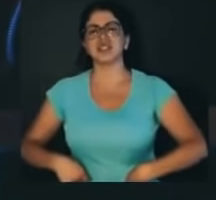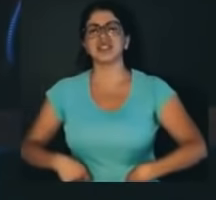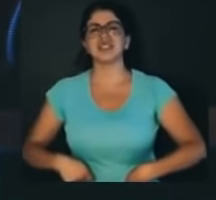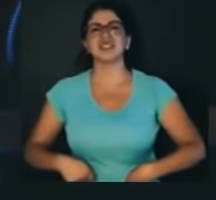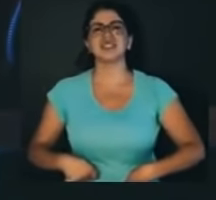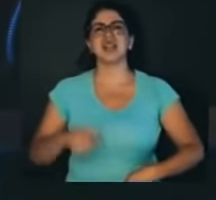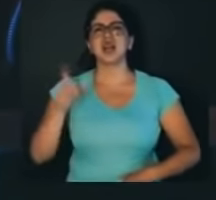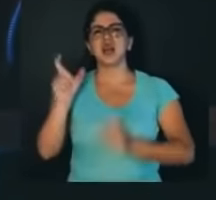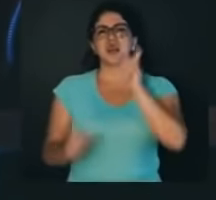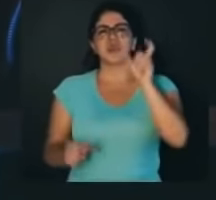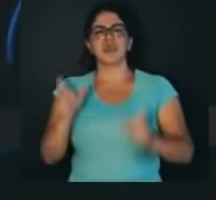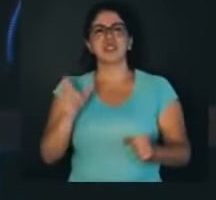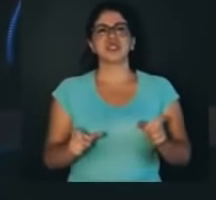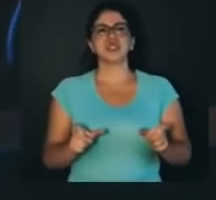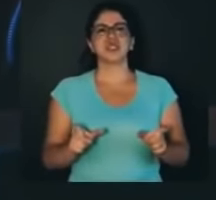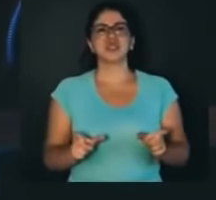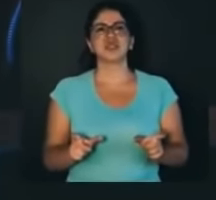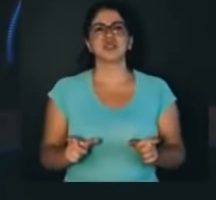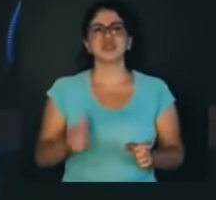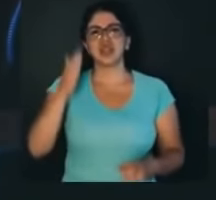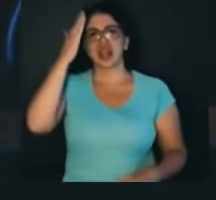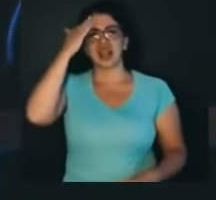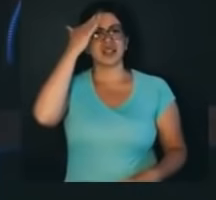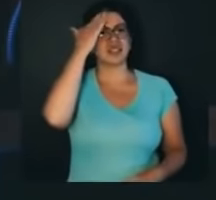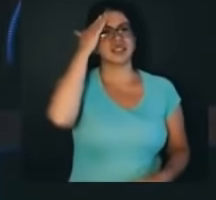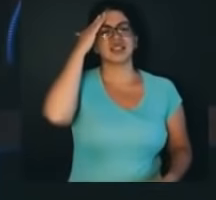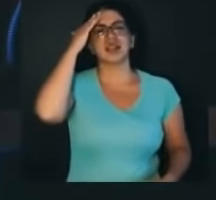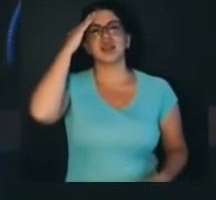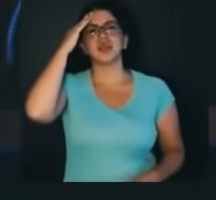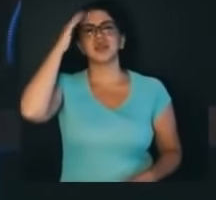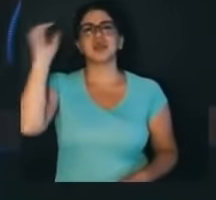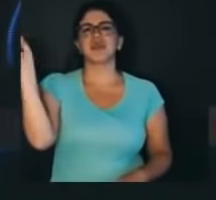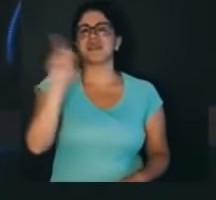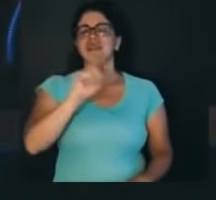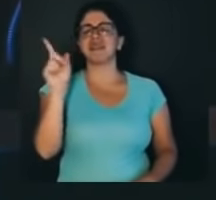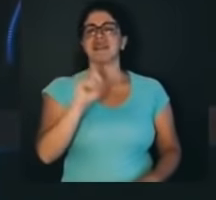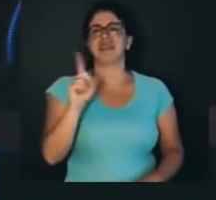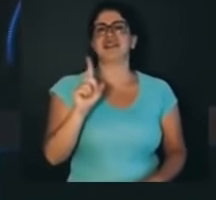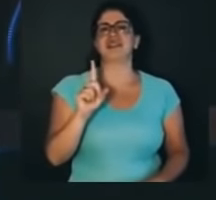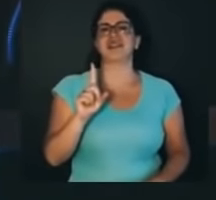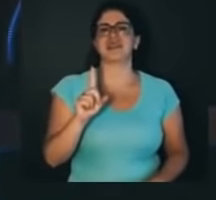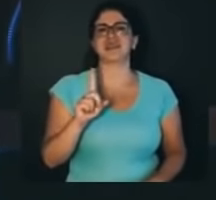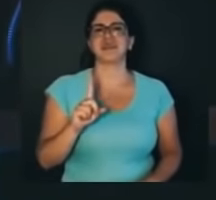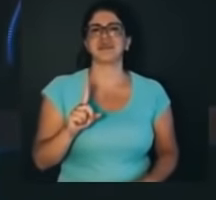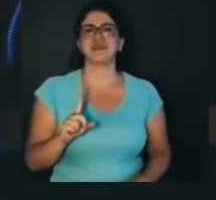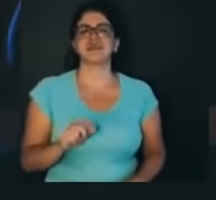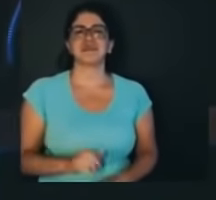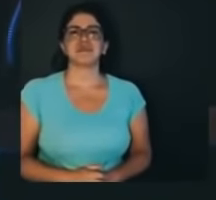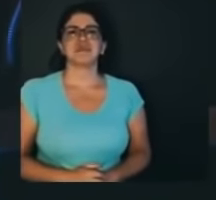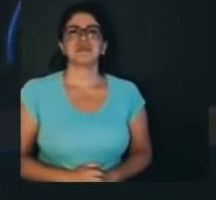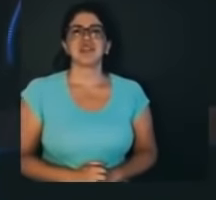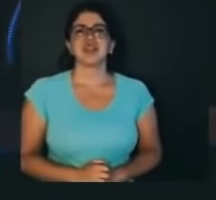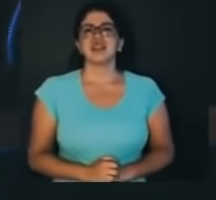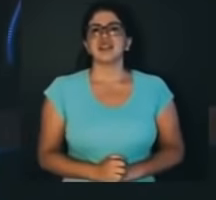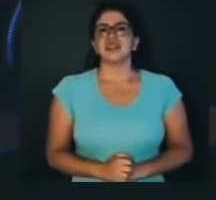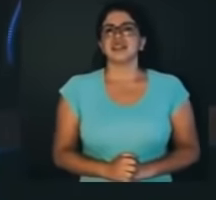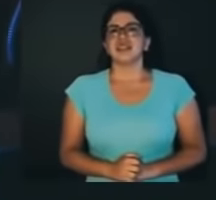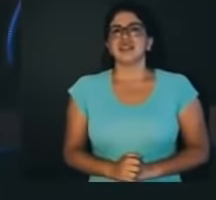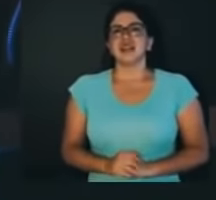outros querem que seja certo ou errado. Não. Porque muitas das vezes essas pessoas que